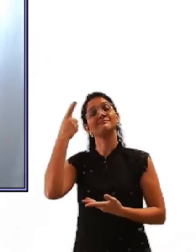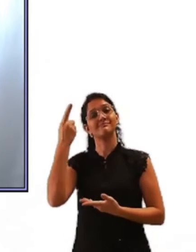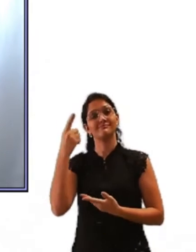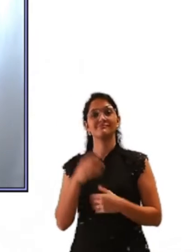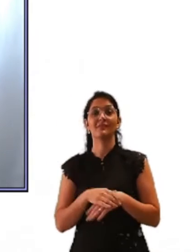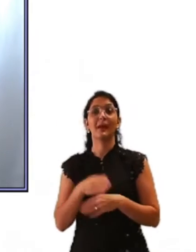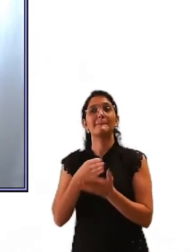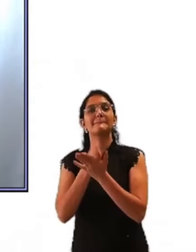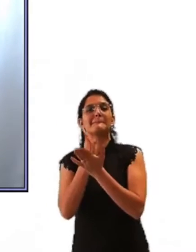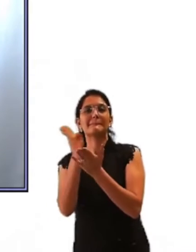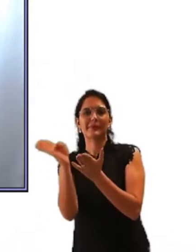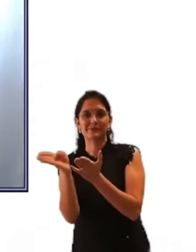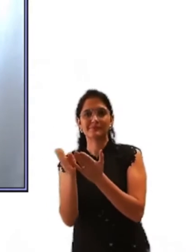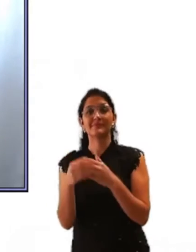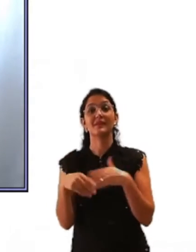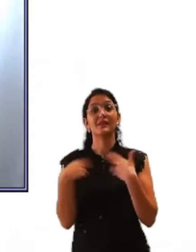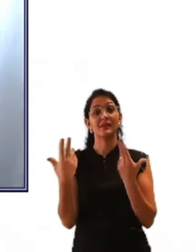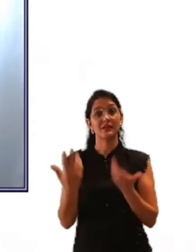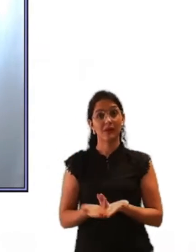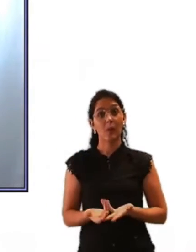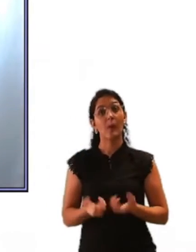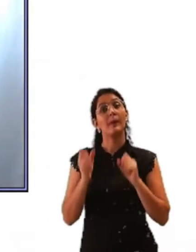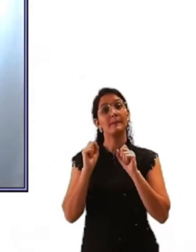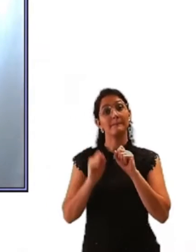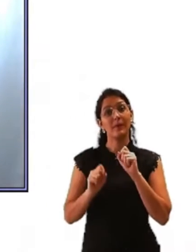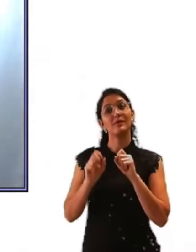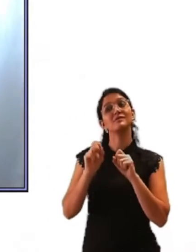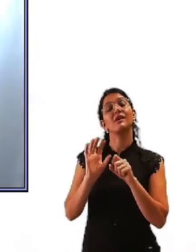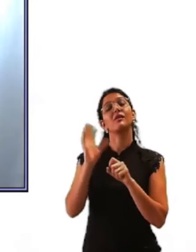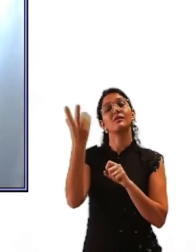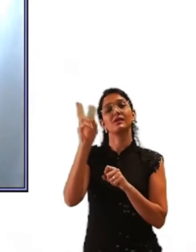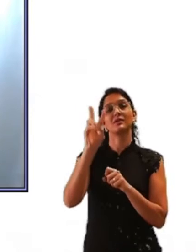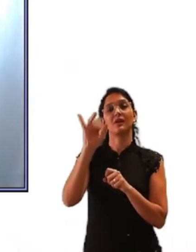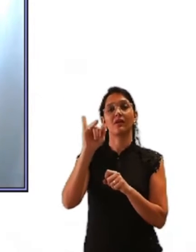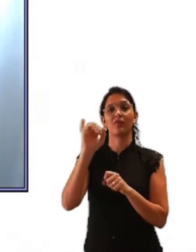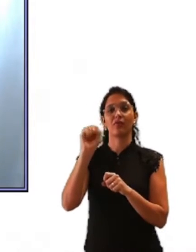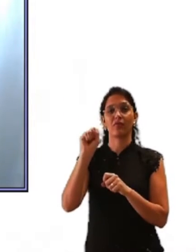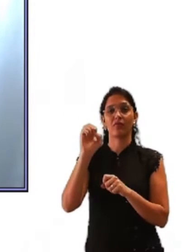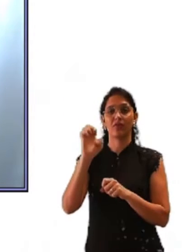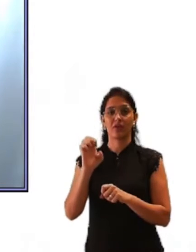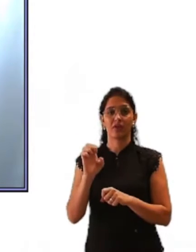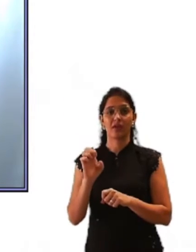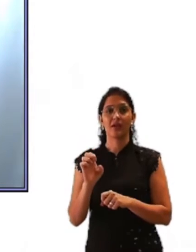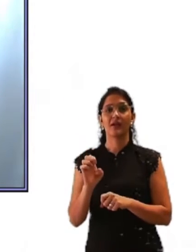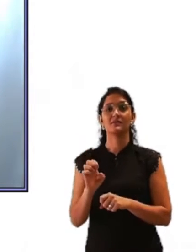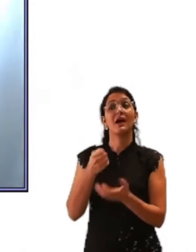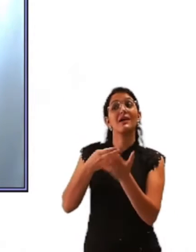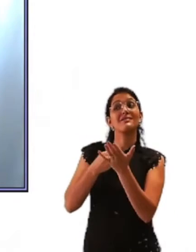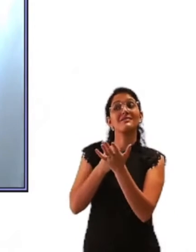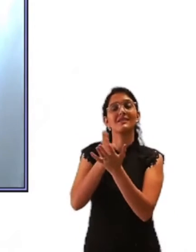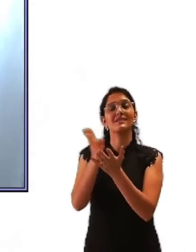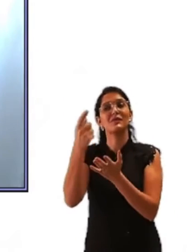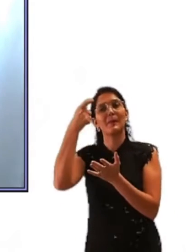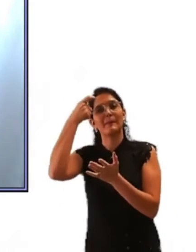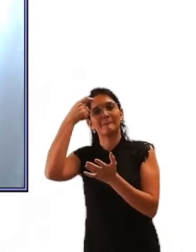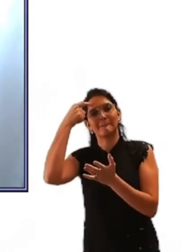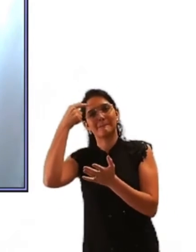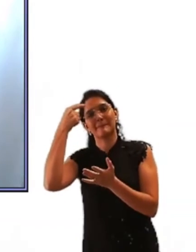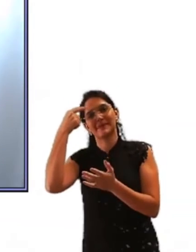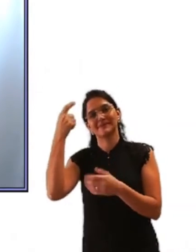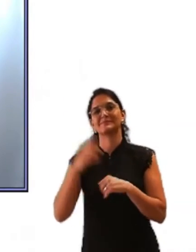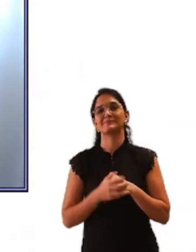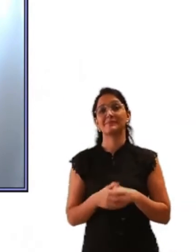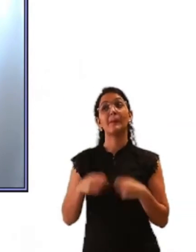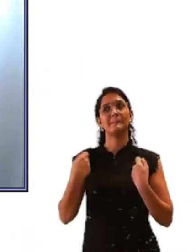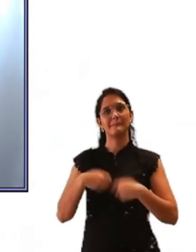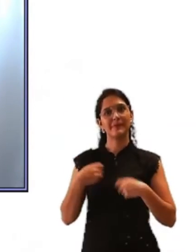Só que essa heurística, esse atalho mental, pode gerar um viés. E esse viés é o chamado desvio cognitivo. E aí tem que se